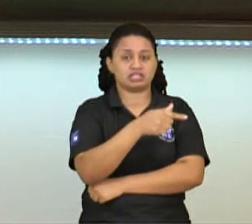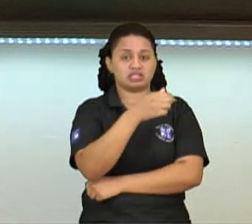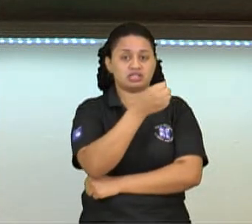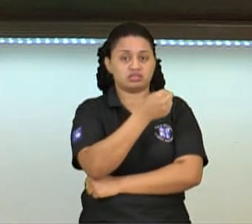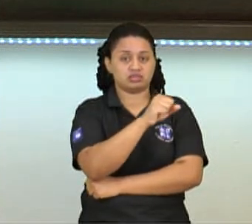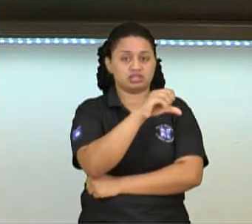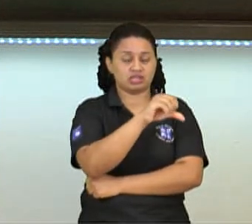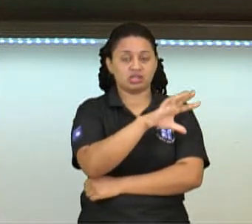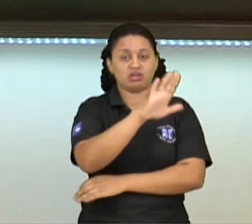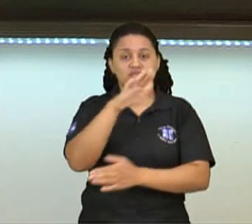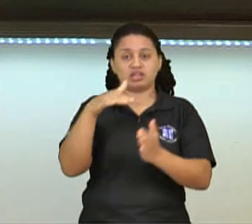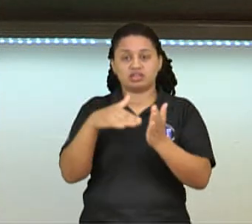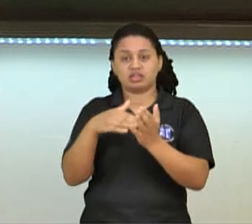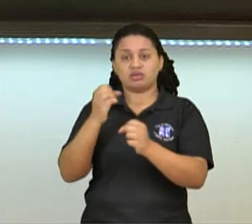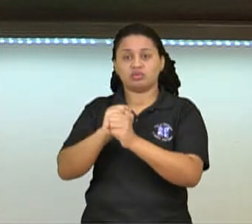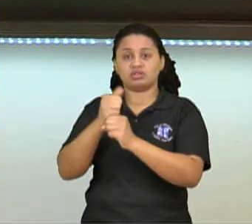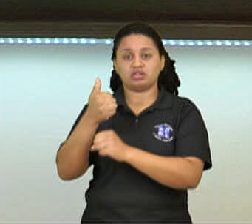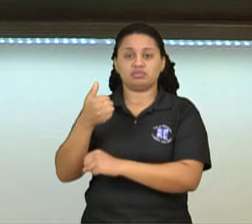1789 até o ano de